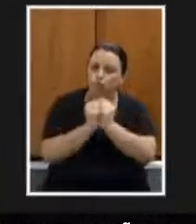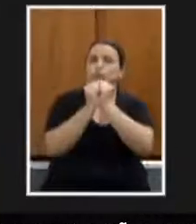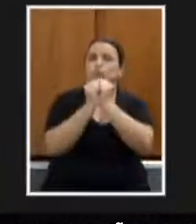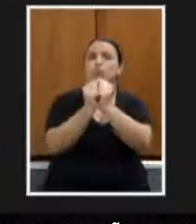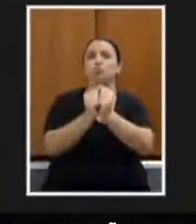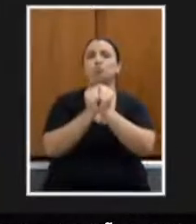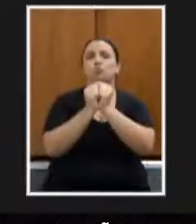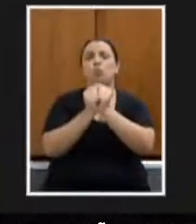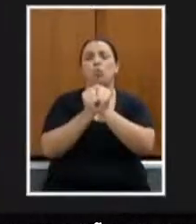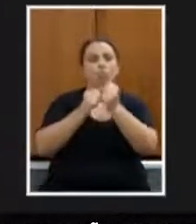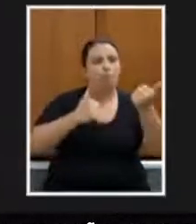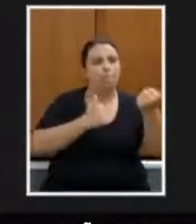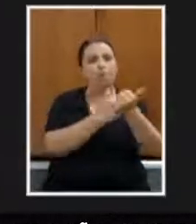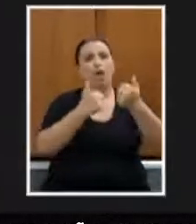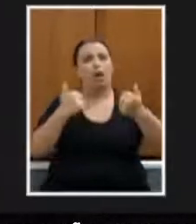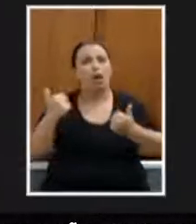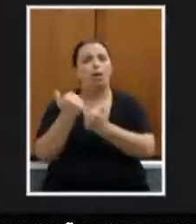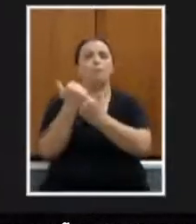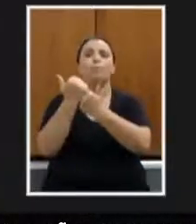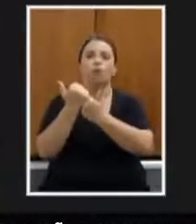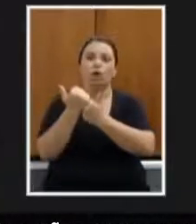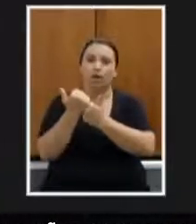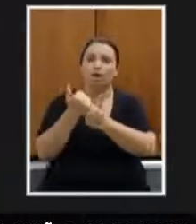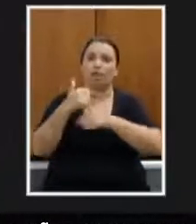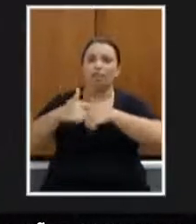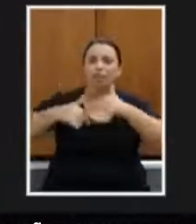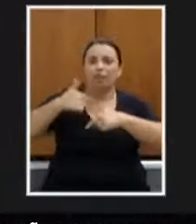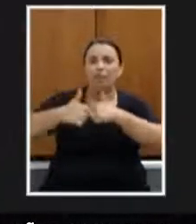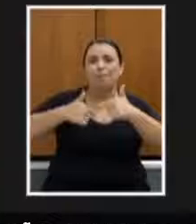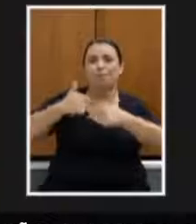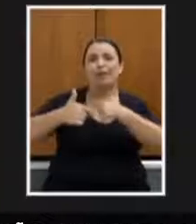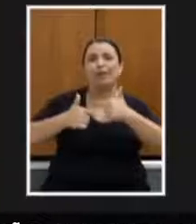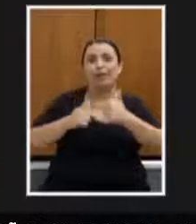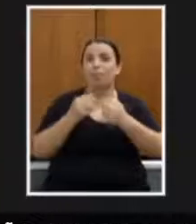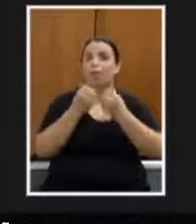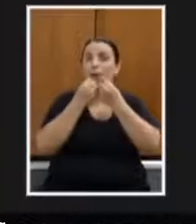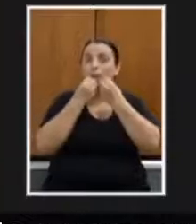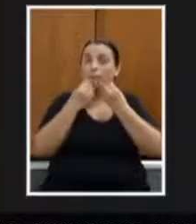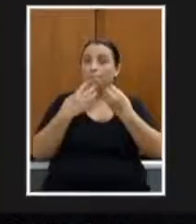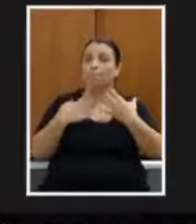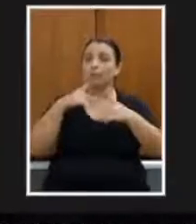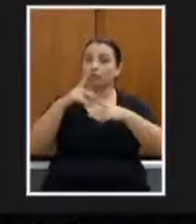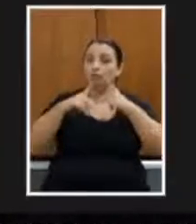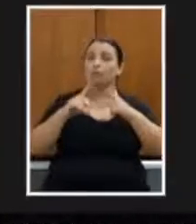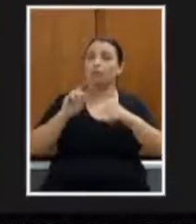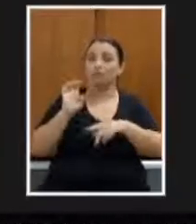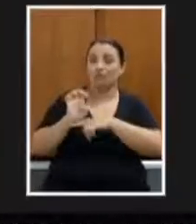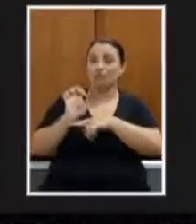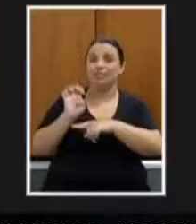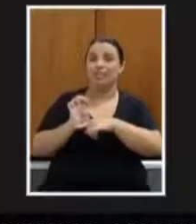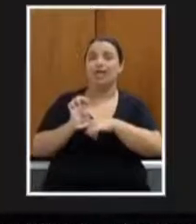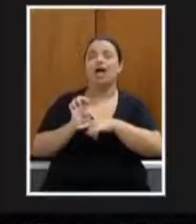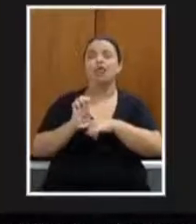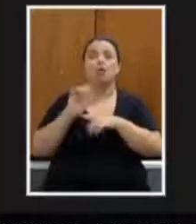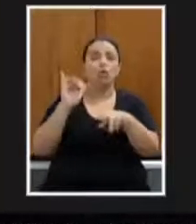né, com aqueles que querem o bem para esse estado, construindo política, construindo soluções e saídas. Então eu queria